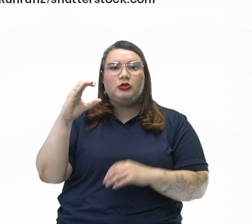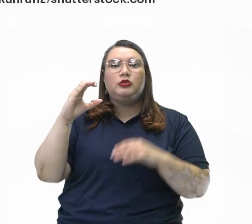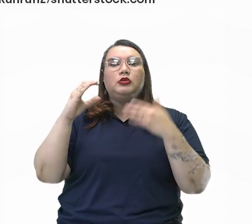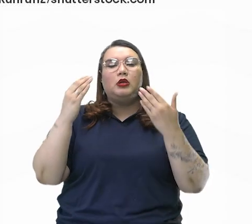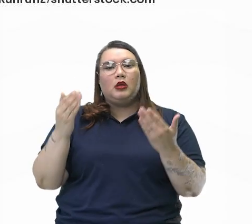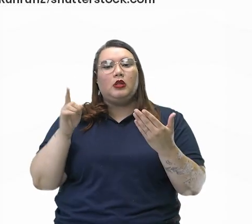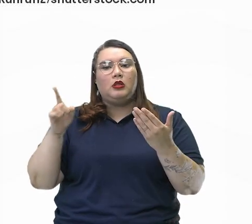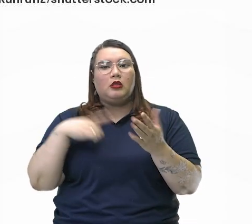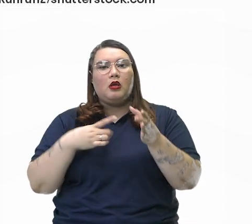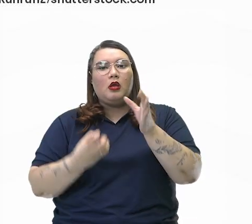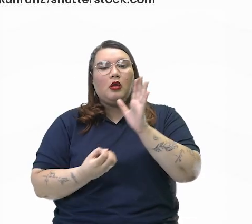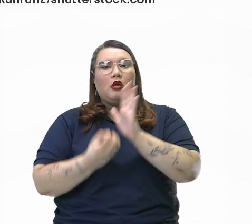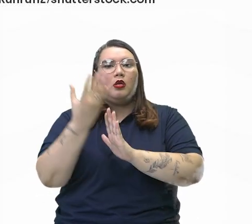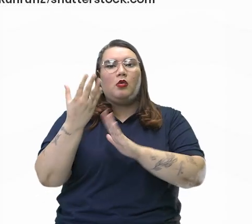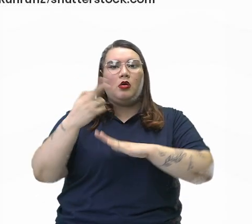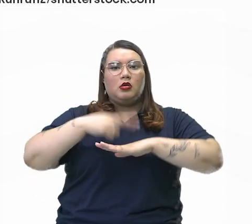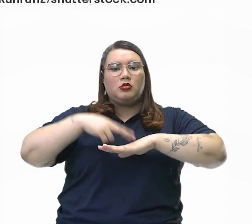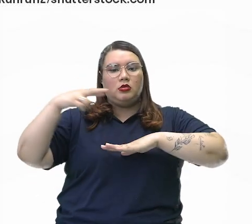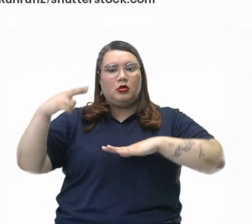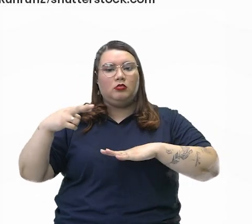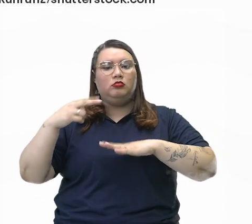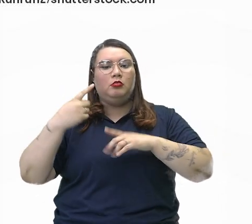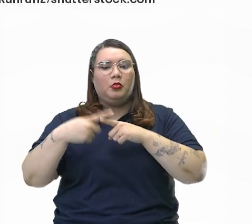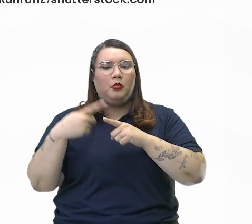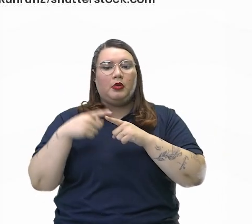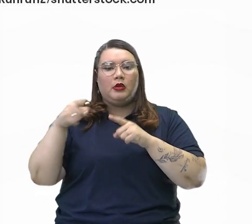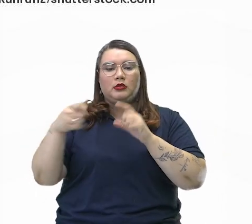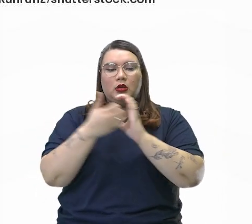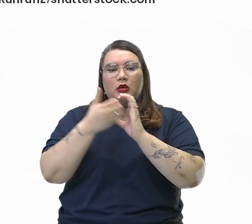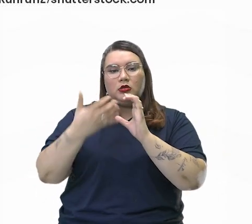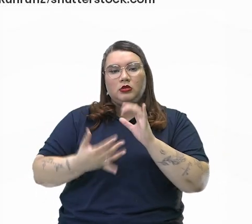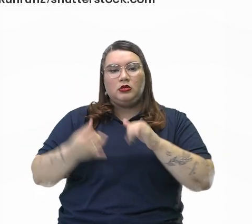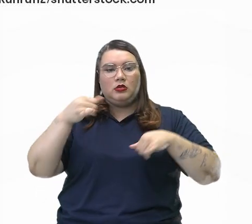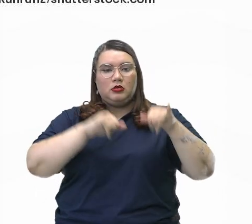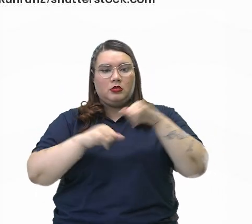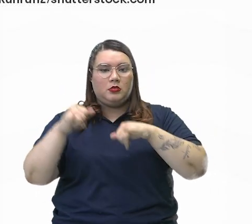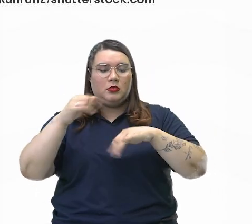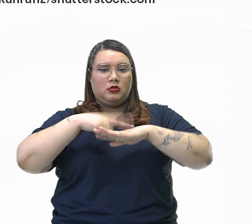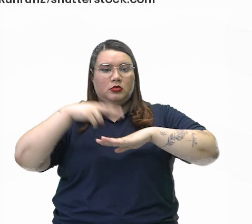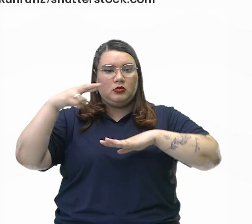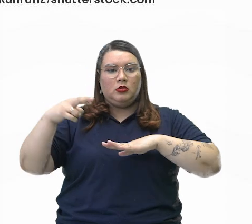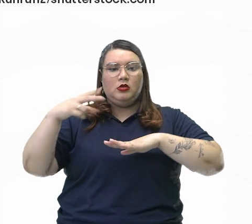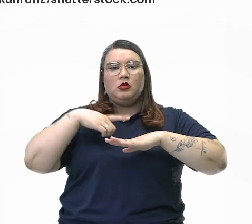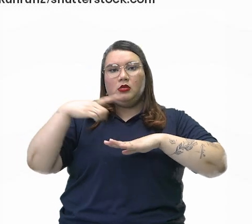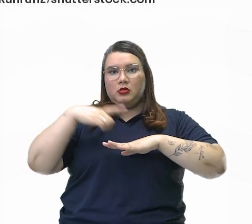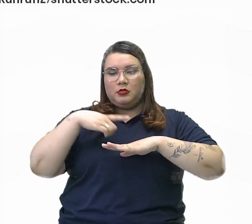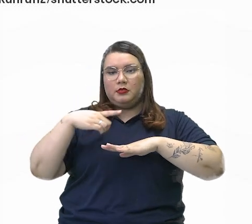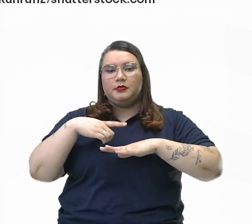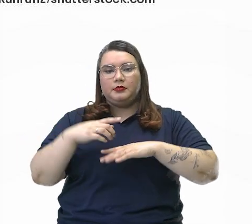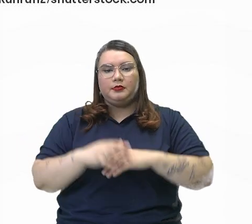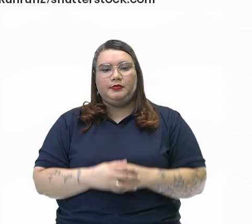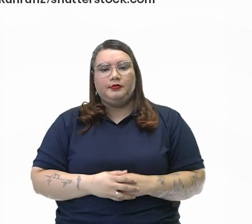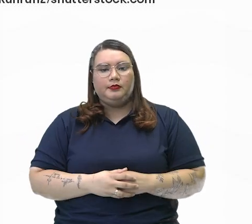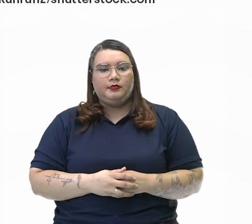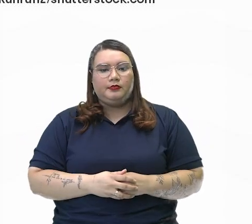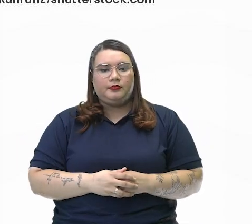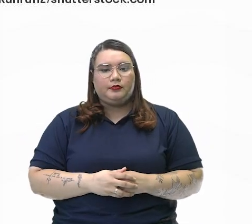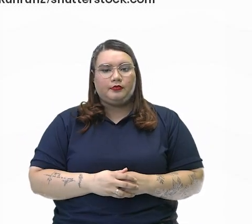a radioatividade, onde esses elementos químicos radioativos que emitirem